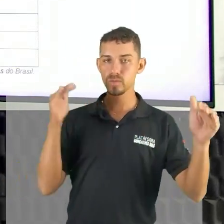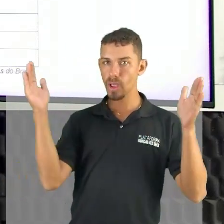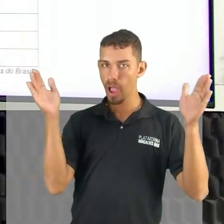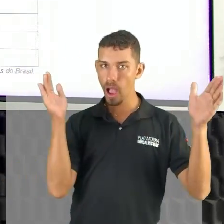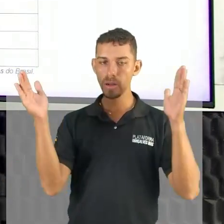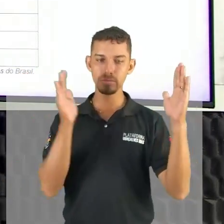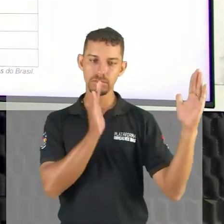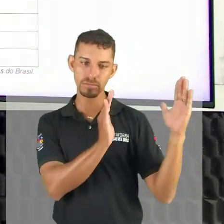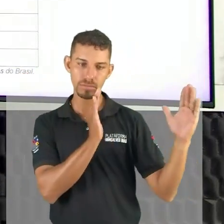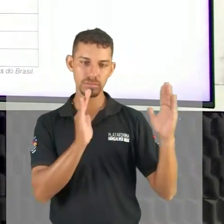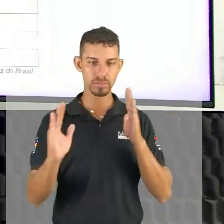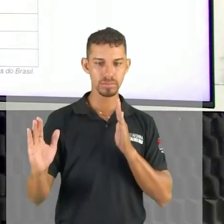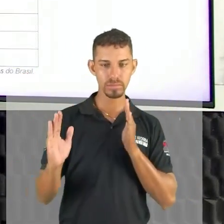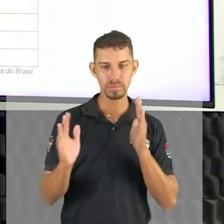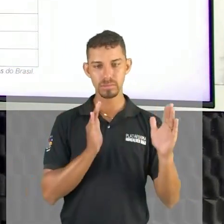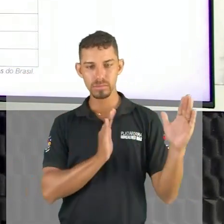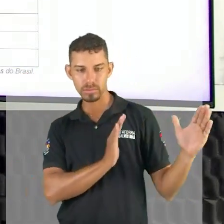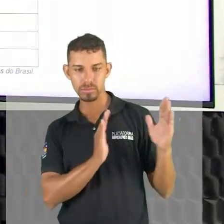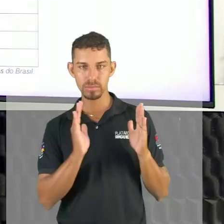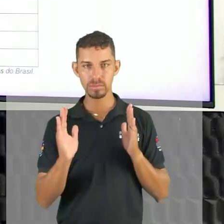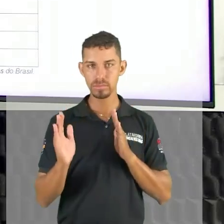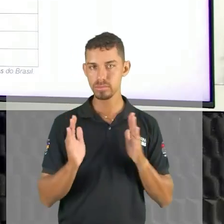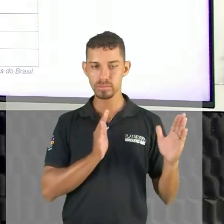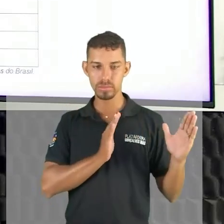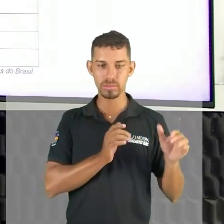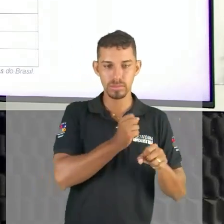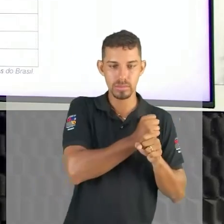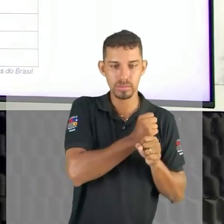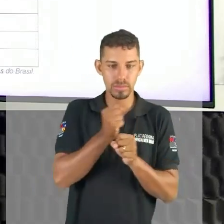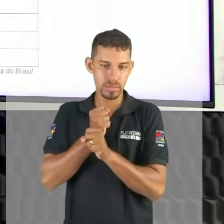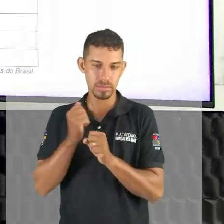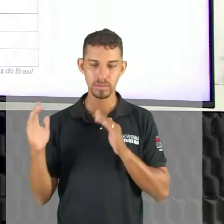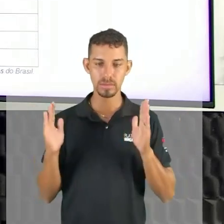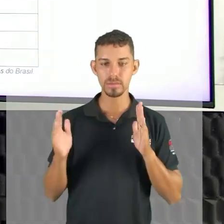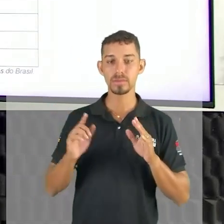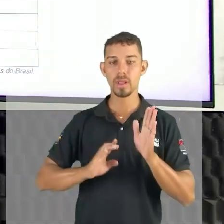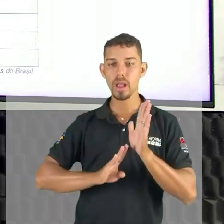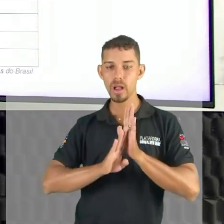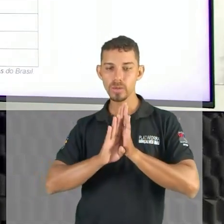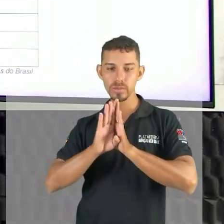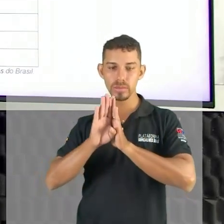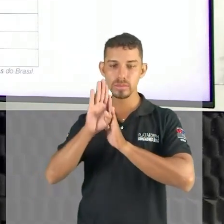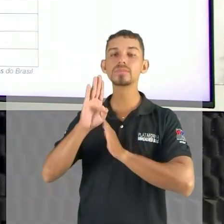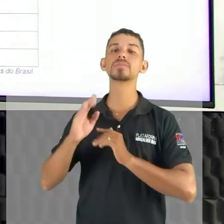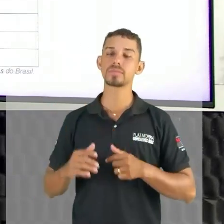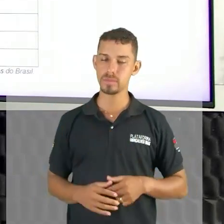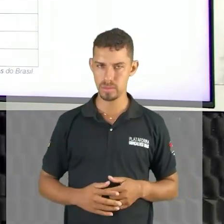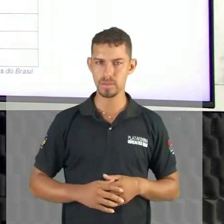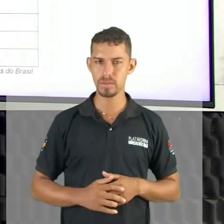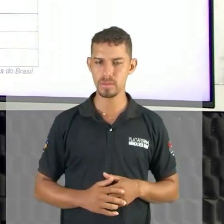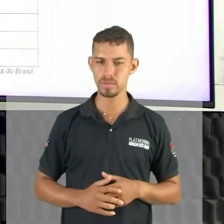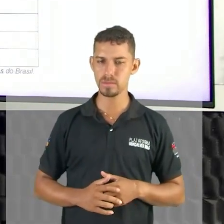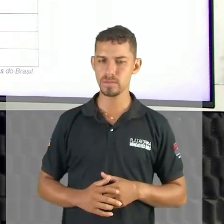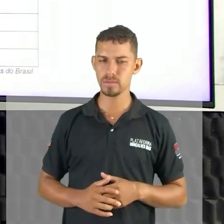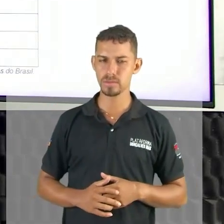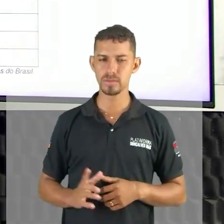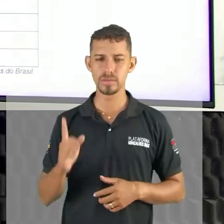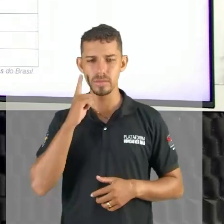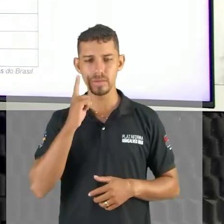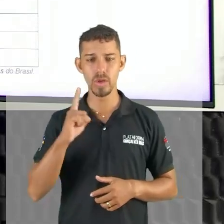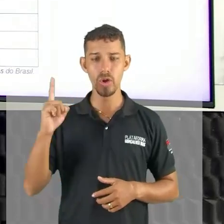algumas décadas intercaladas, e a taxa média de crescimento natural. Percebam que a gente sai